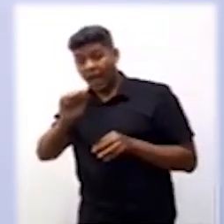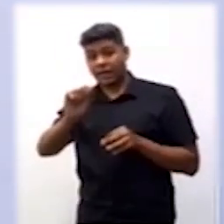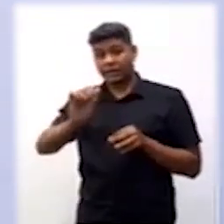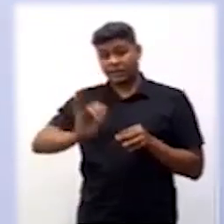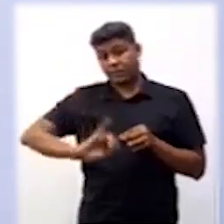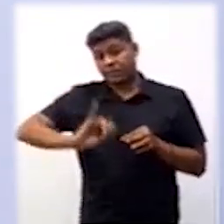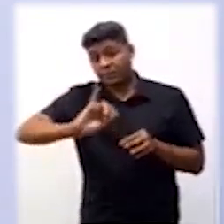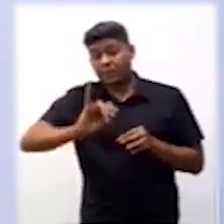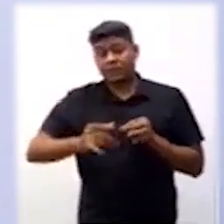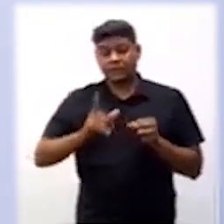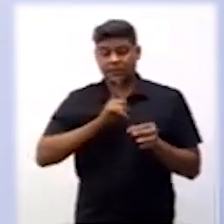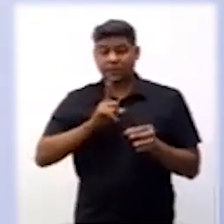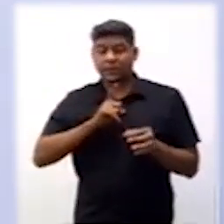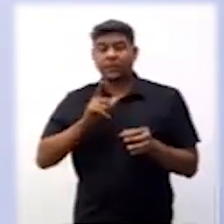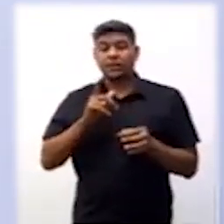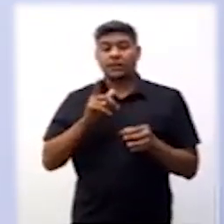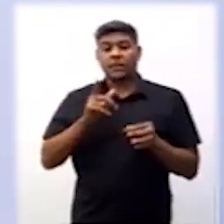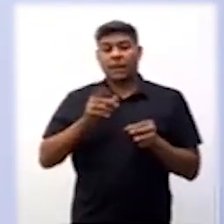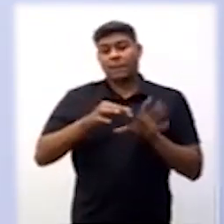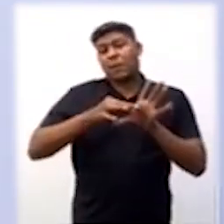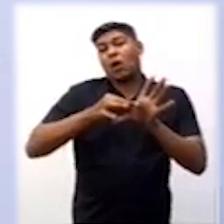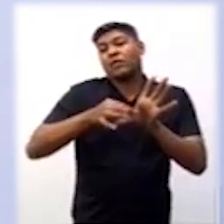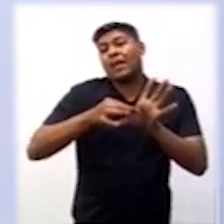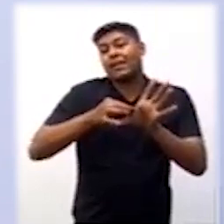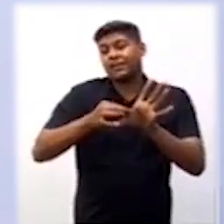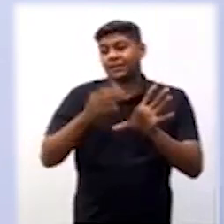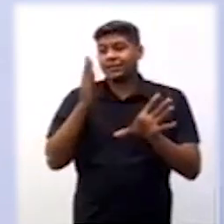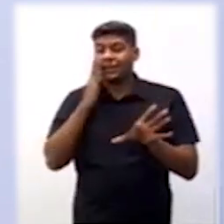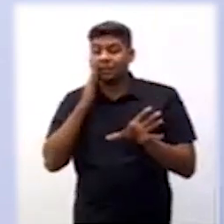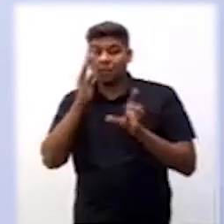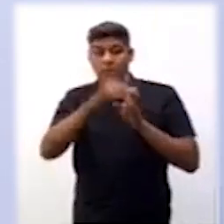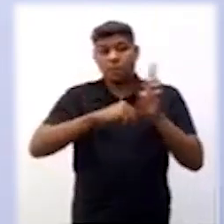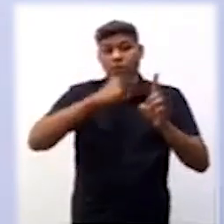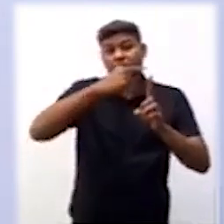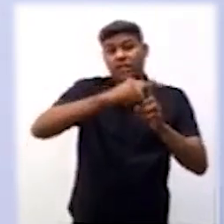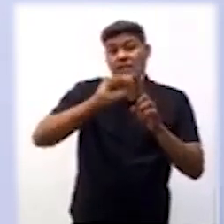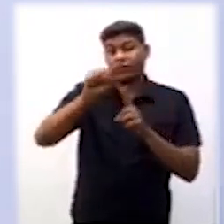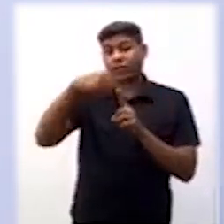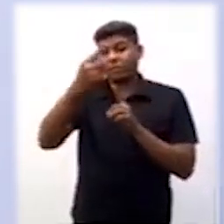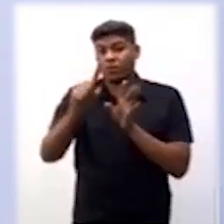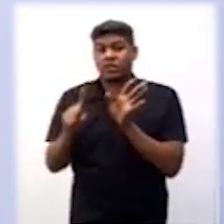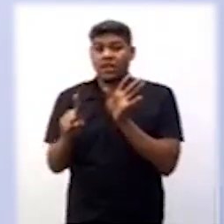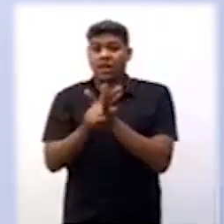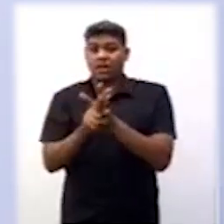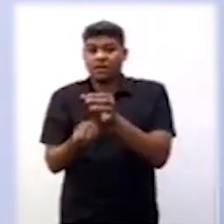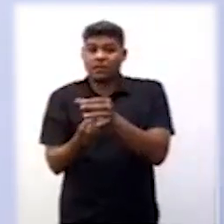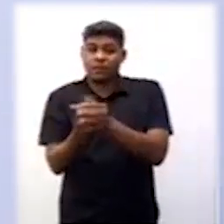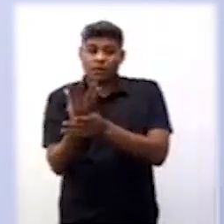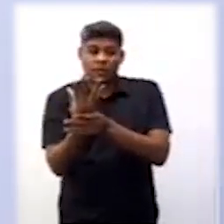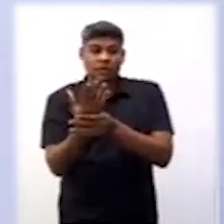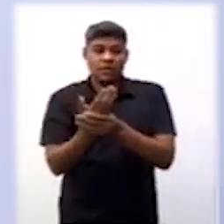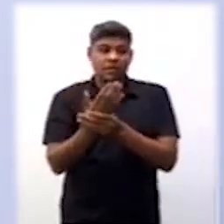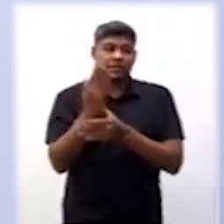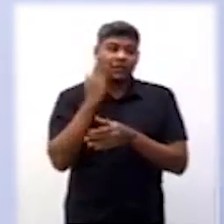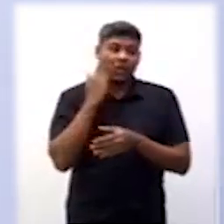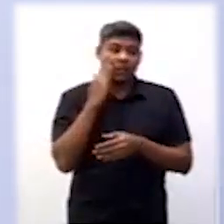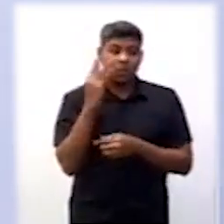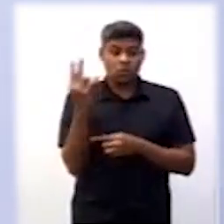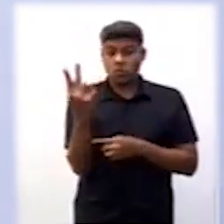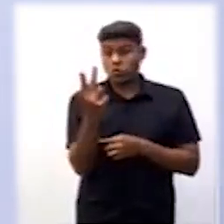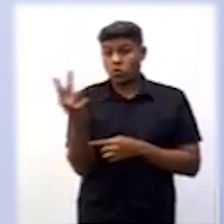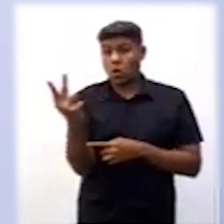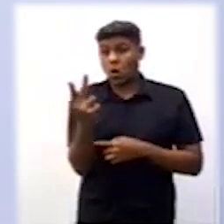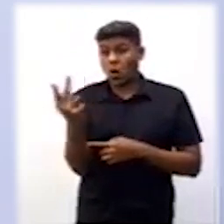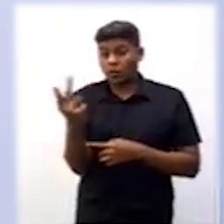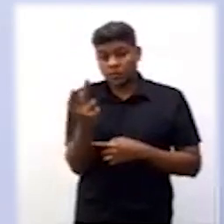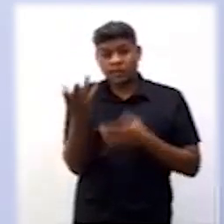produzir proteína. É como se ele tivesse que produzir um negativo, produzir um positivo, para depois o positivo produzir uma proteína. Esses dois aqui,